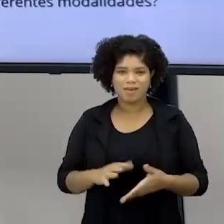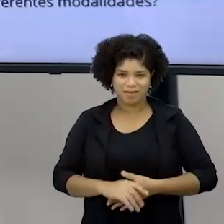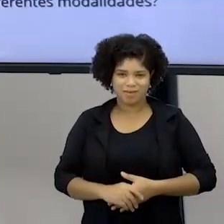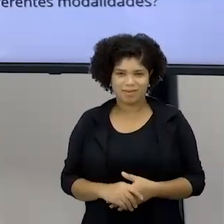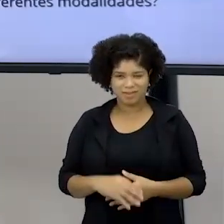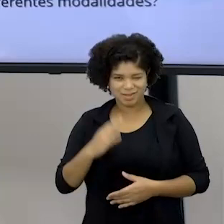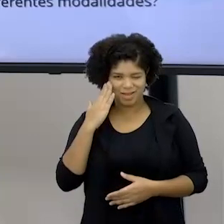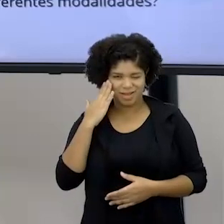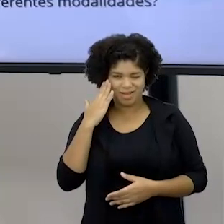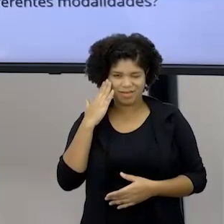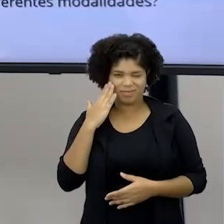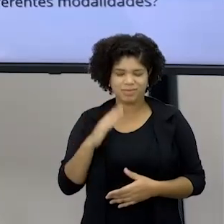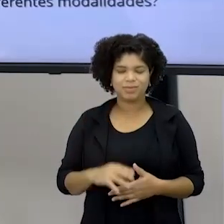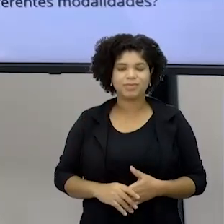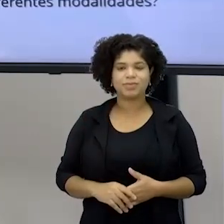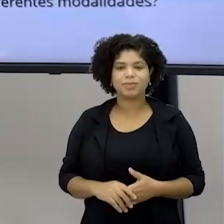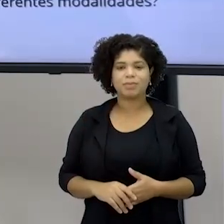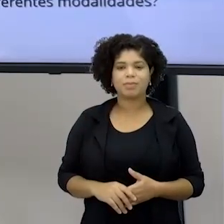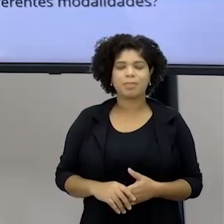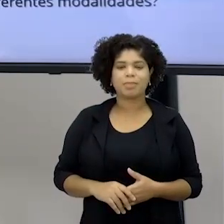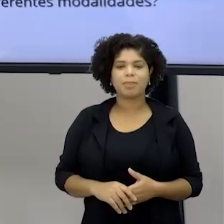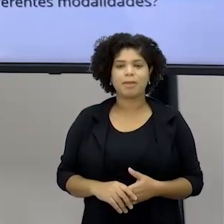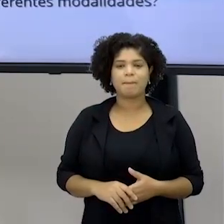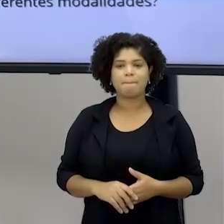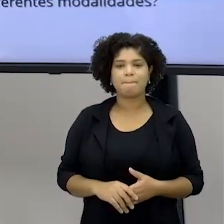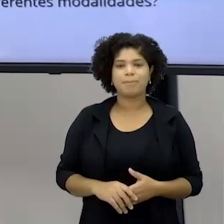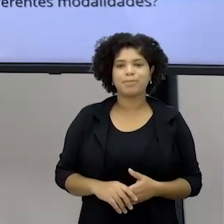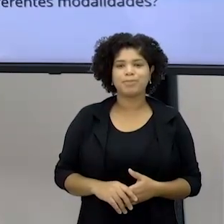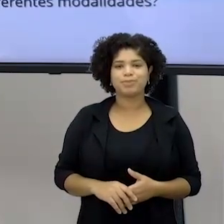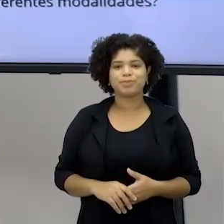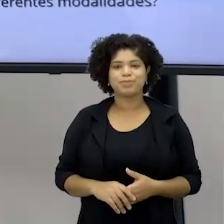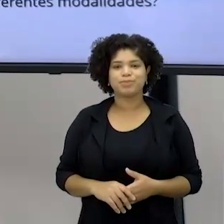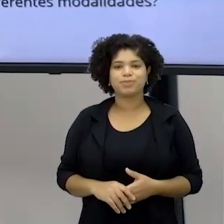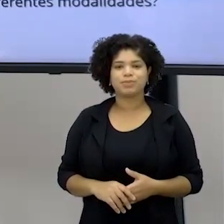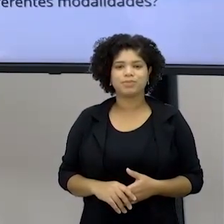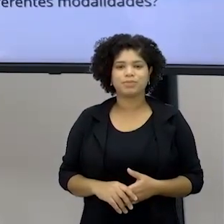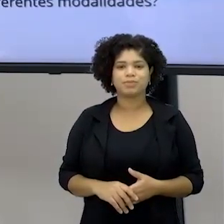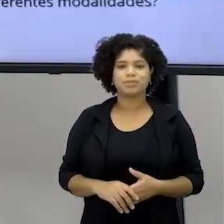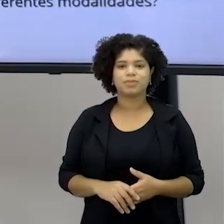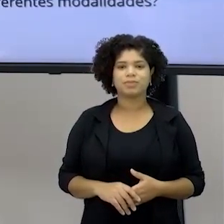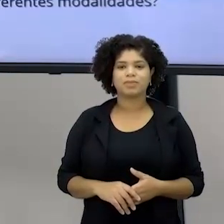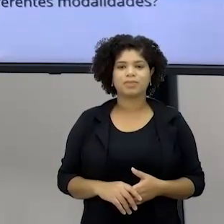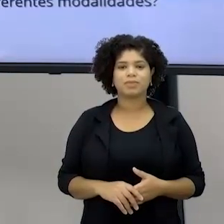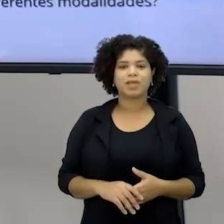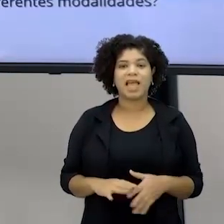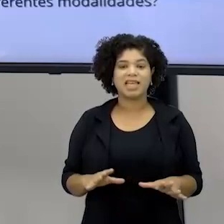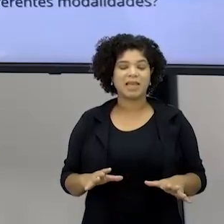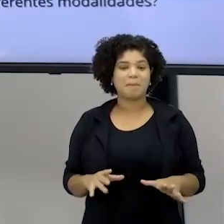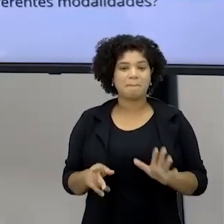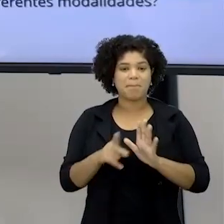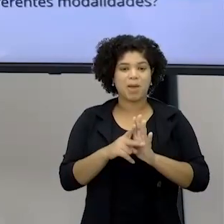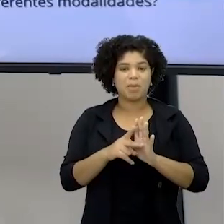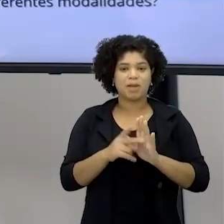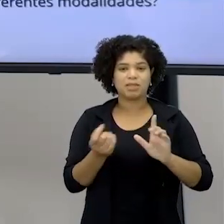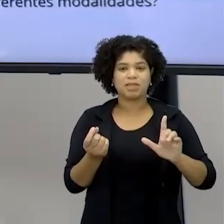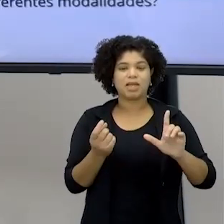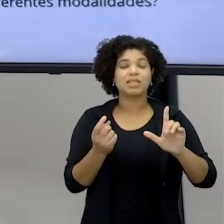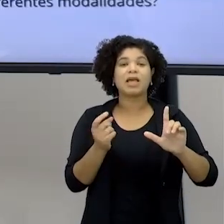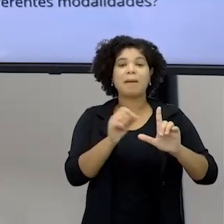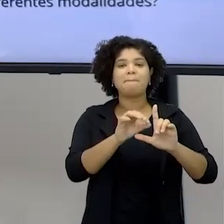aquela modalidade esportiva que mais tem destaque na mídia, hein?